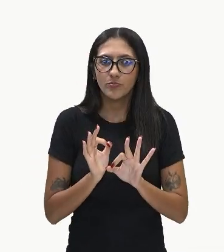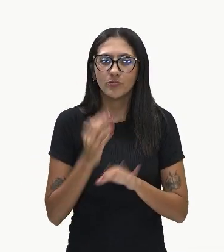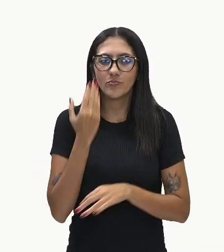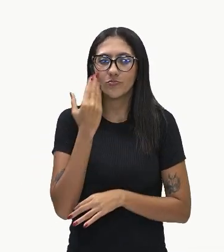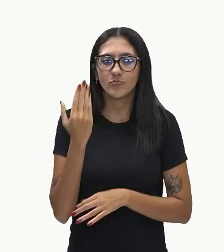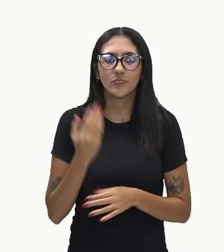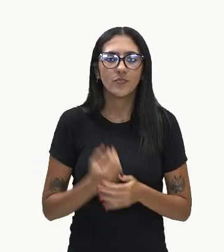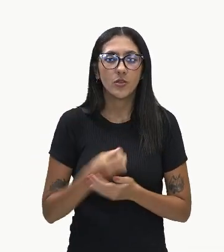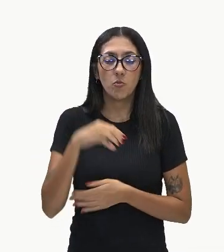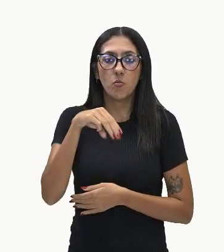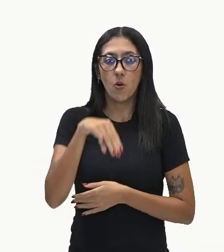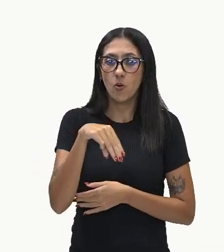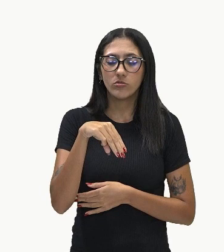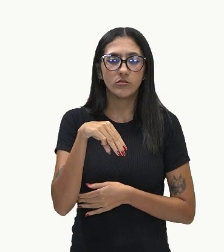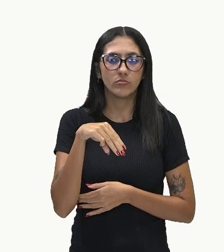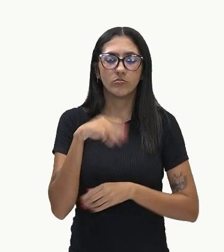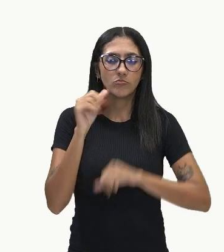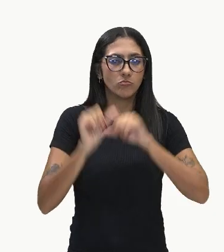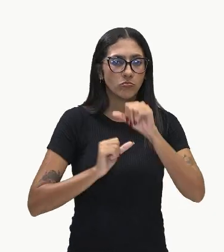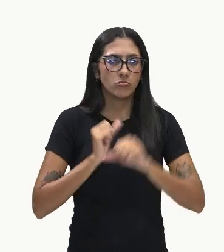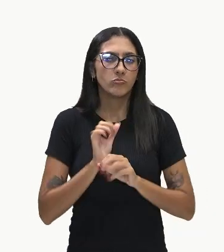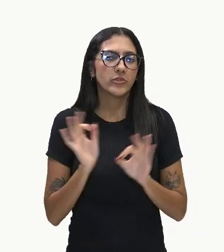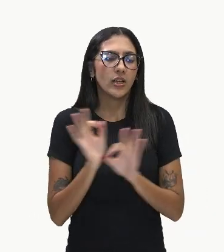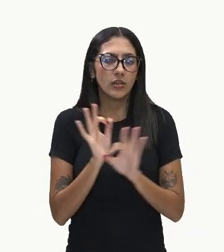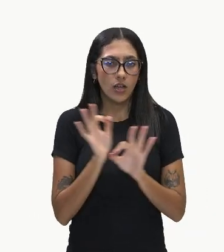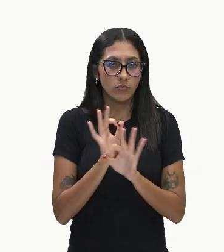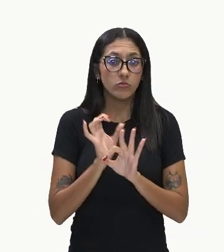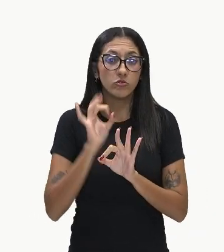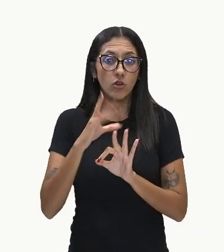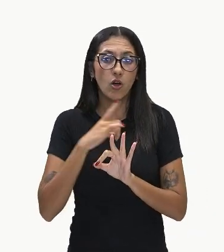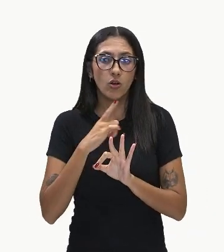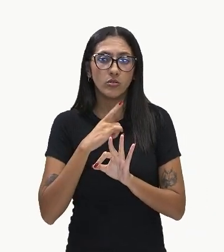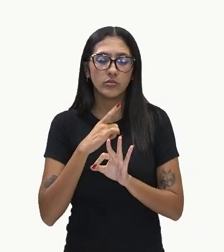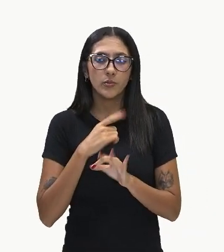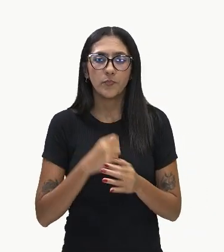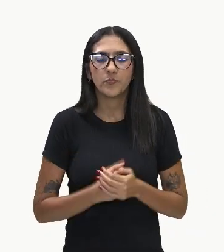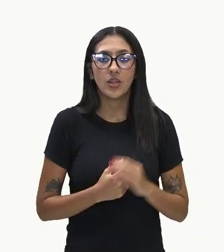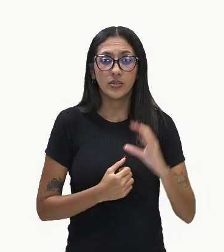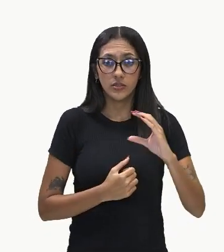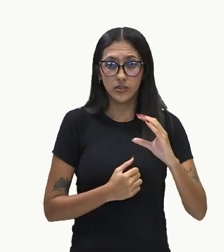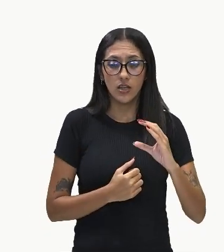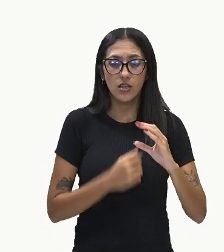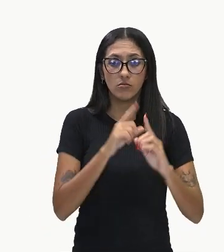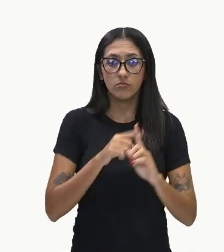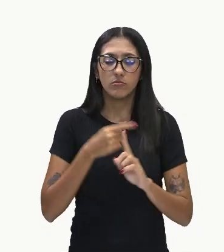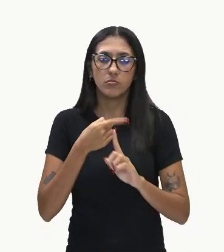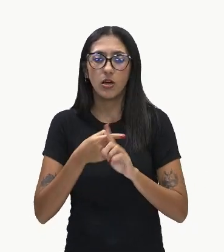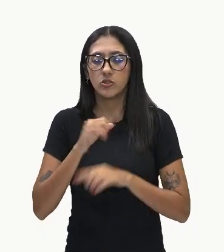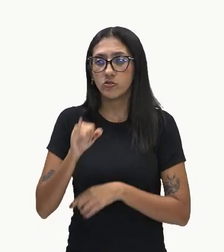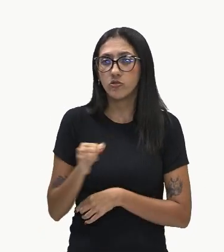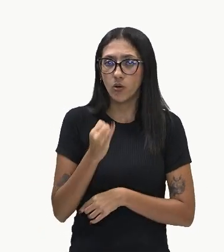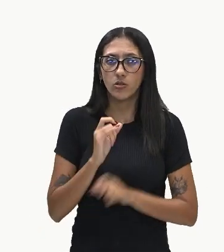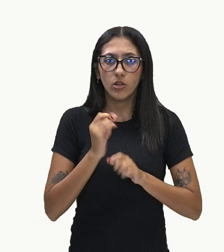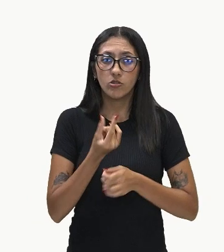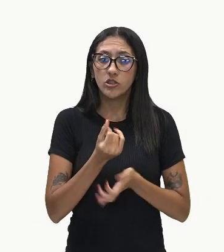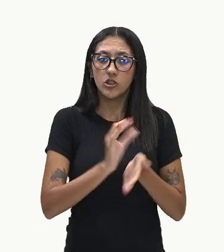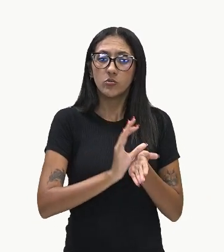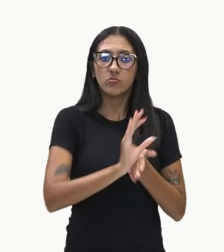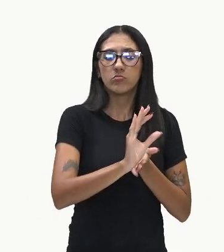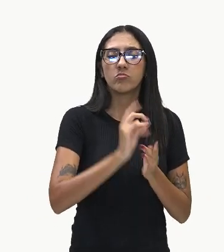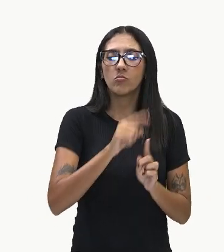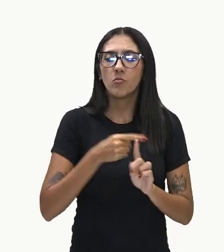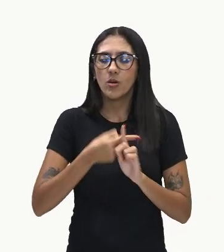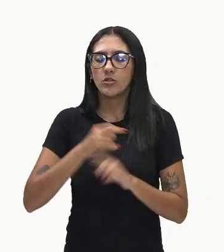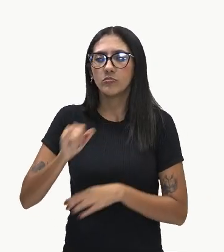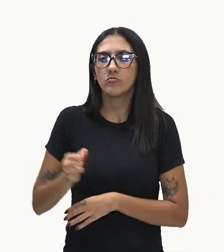não alteraria em nada. Meu montante continuaria sendo capital mais os juros. Então, continuaria